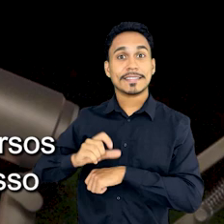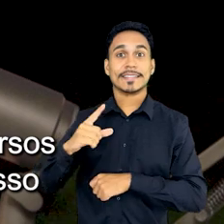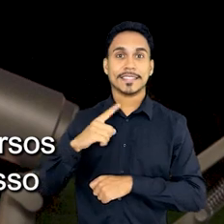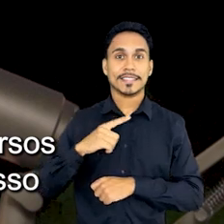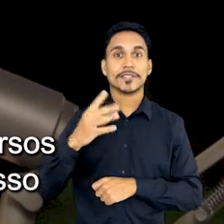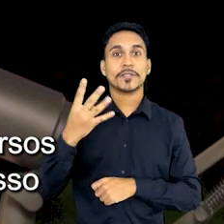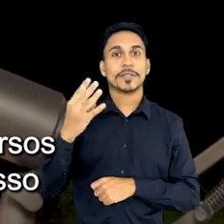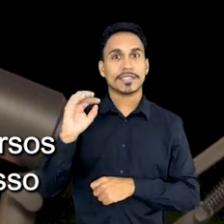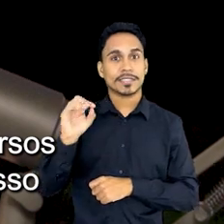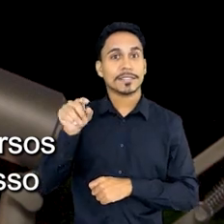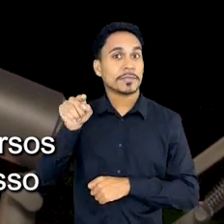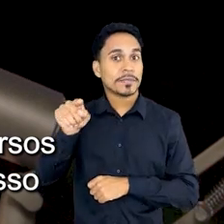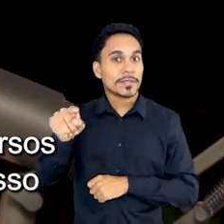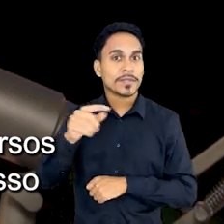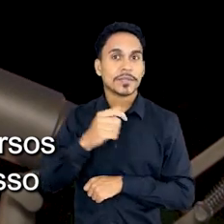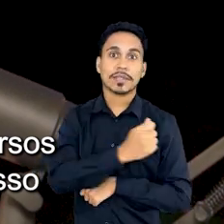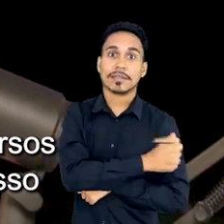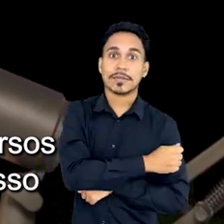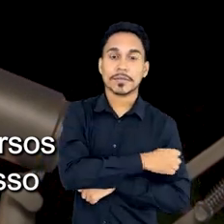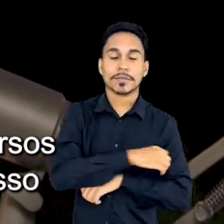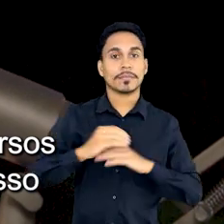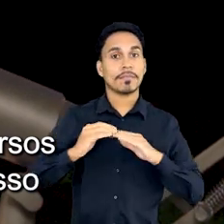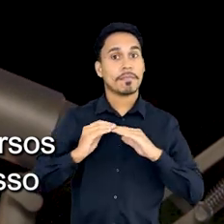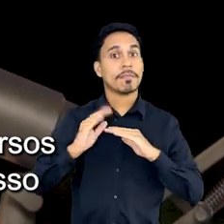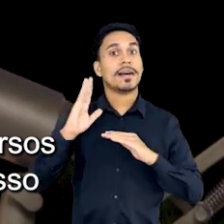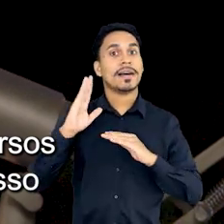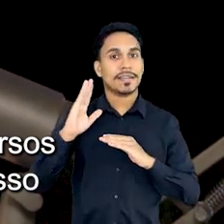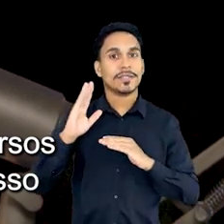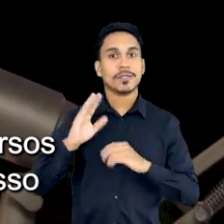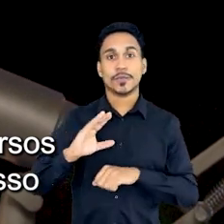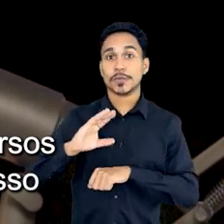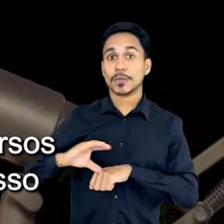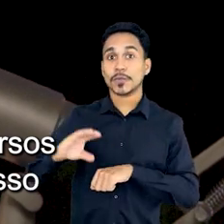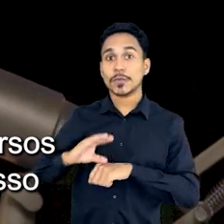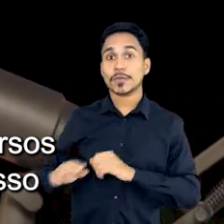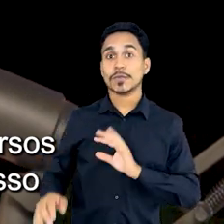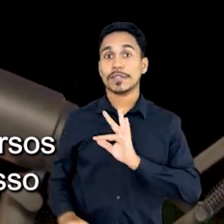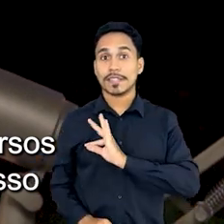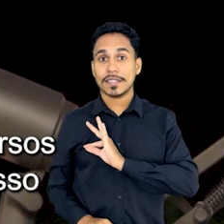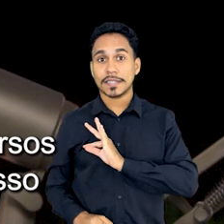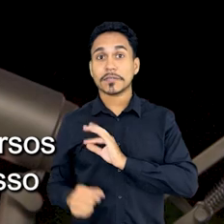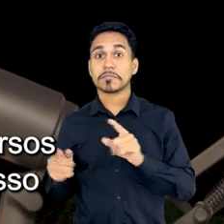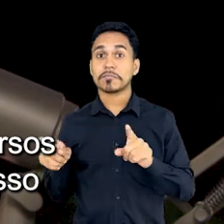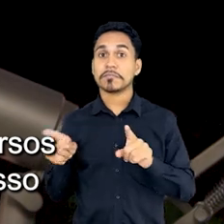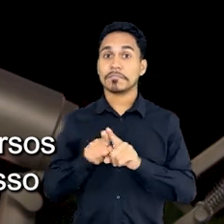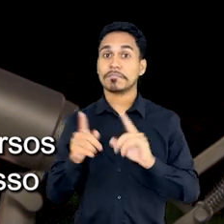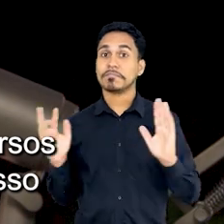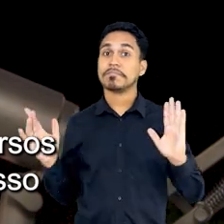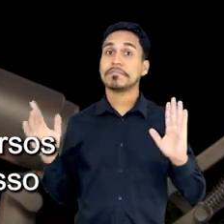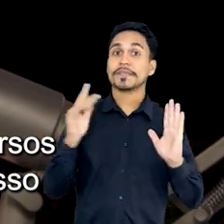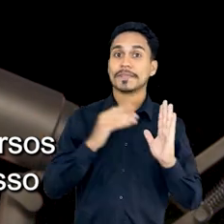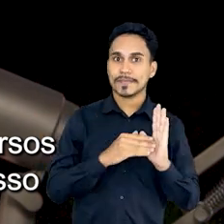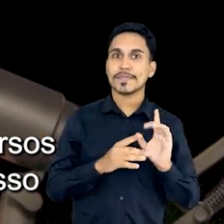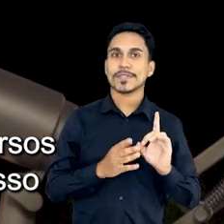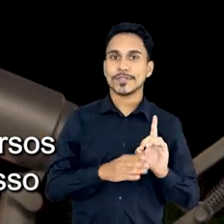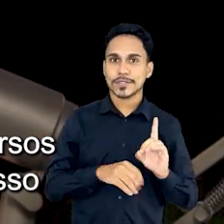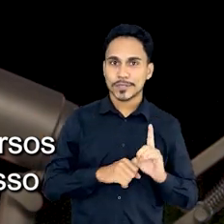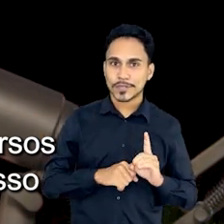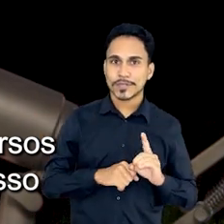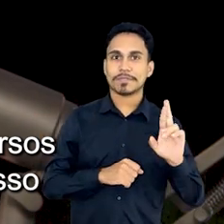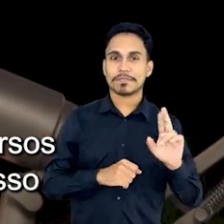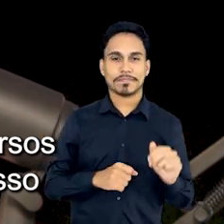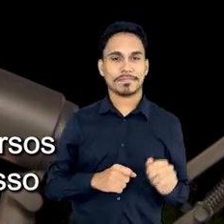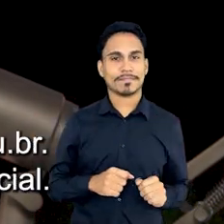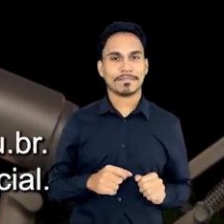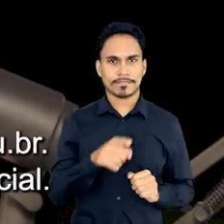são mais de 40.000 estudantes beneficiados dos cursos técnicos aos doutorados para saber de